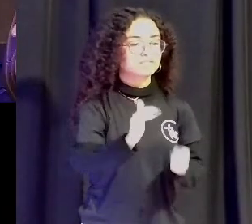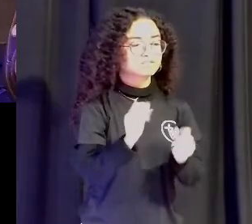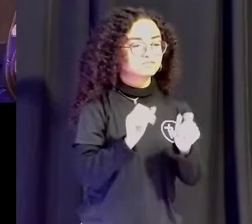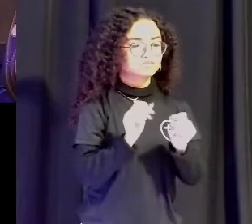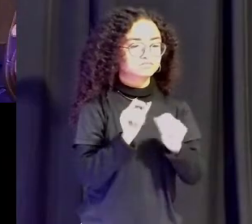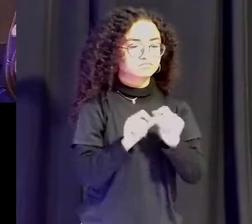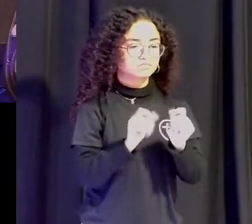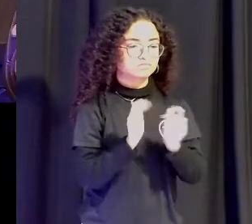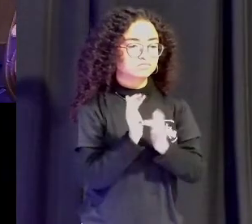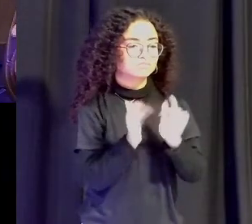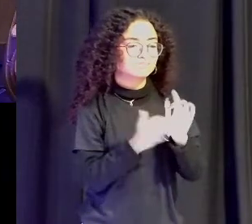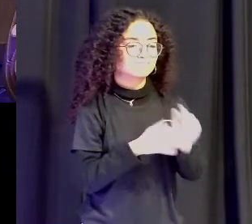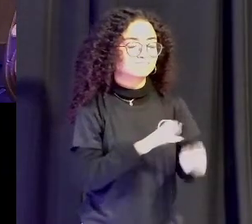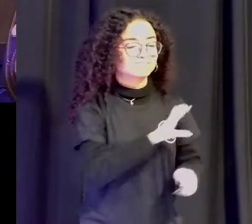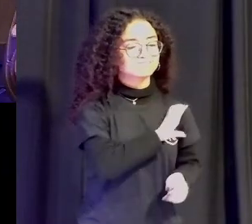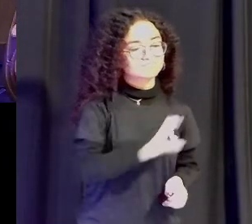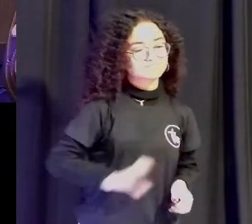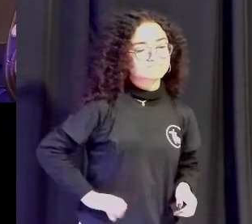de esquina.